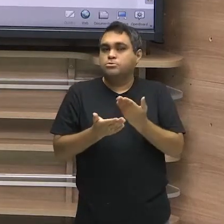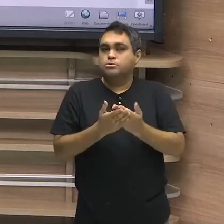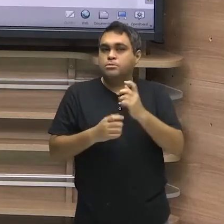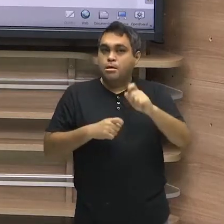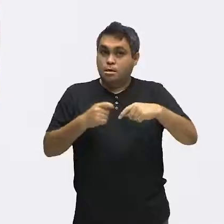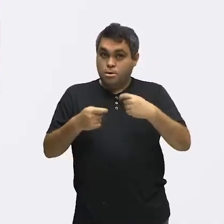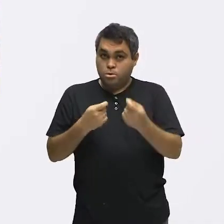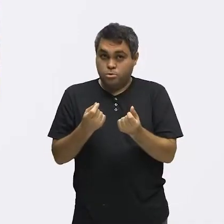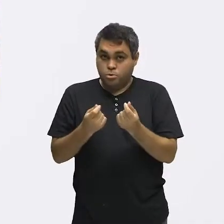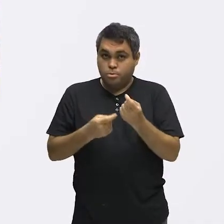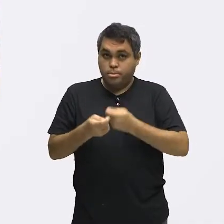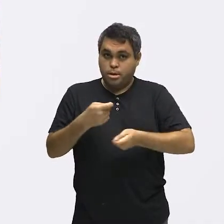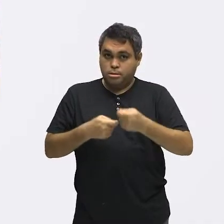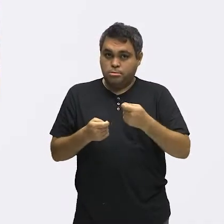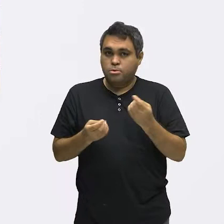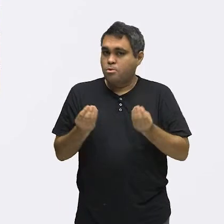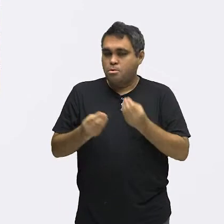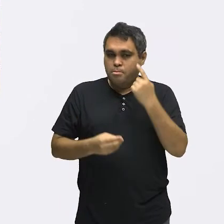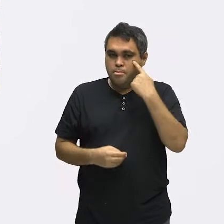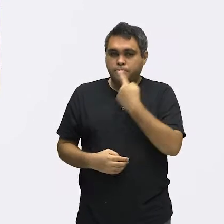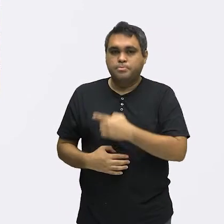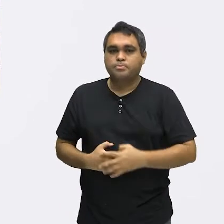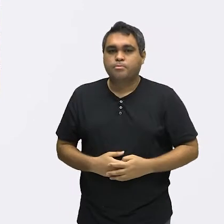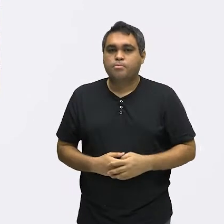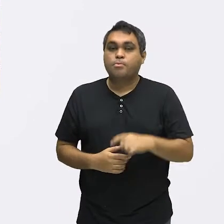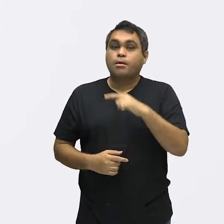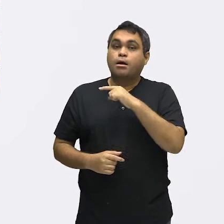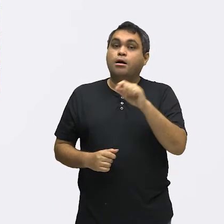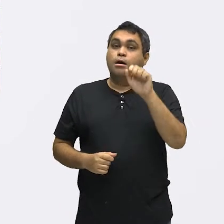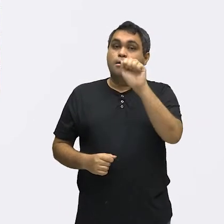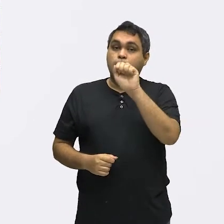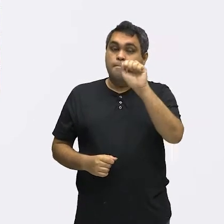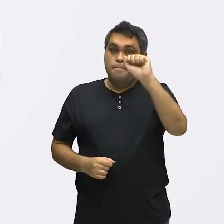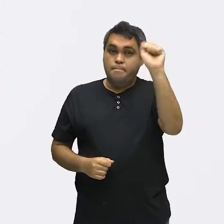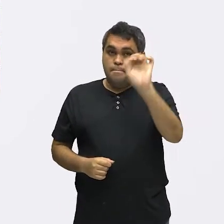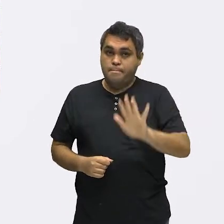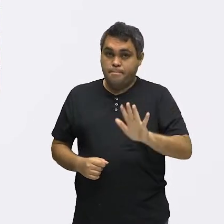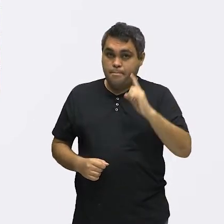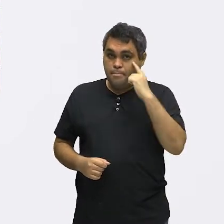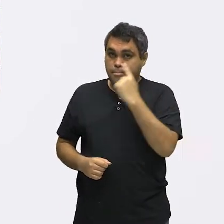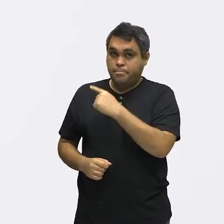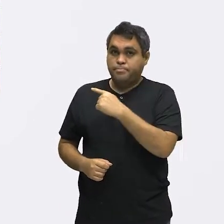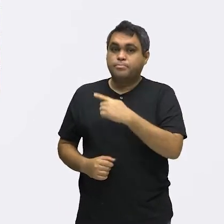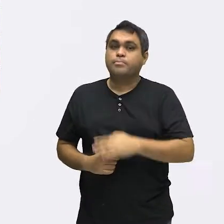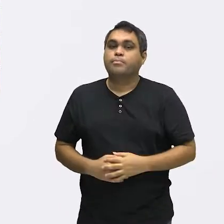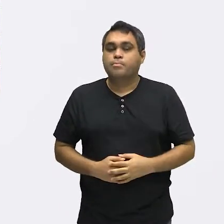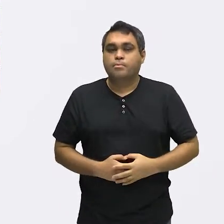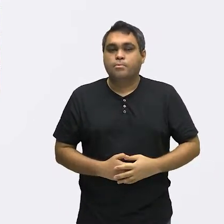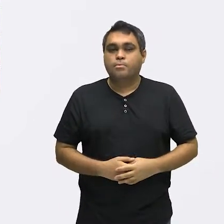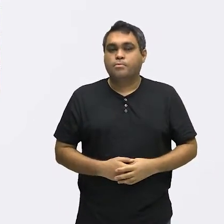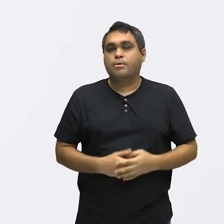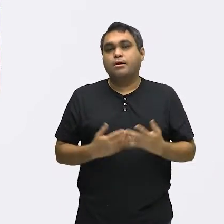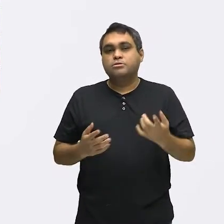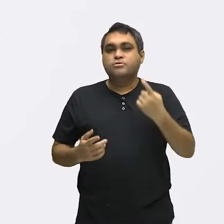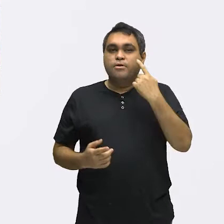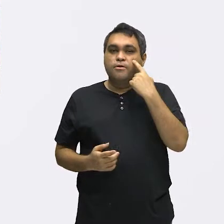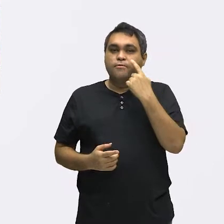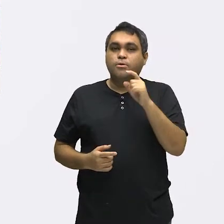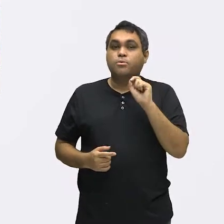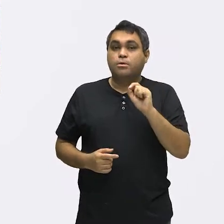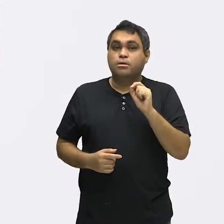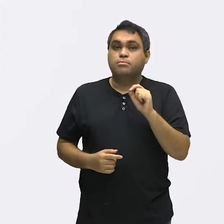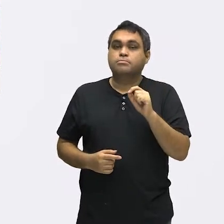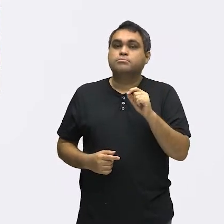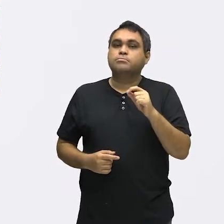Mesopotâmia. Temos aqui um mapa que vai mostrar para a gente essa região e a gente vai ver que essa economia